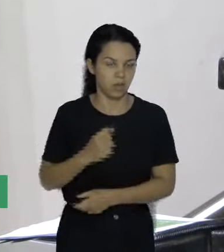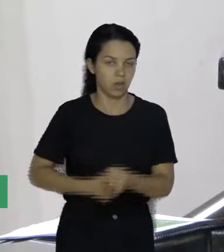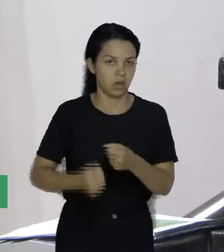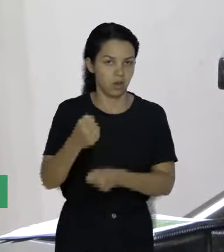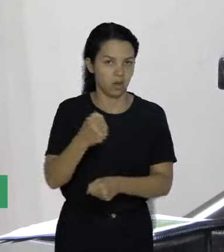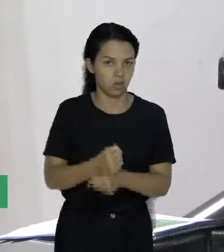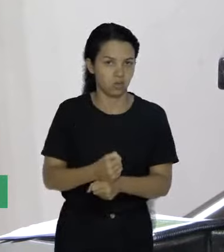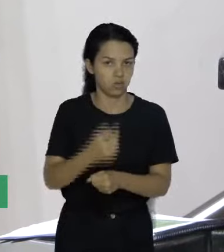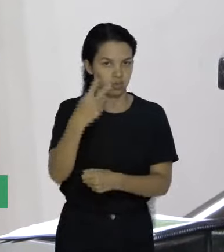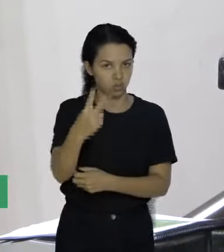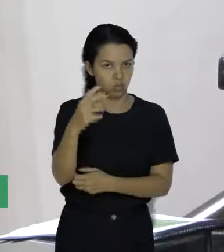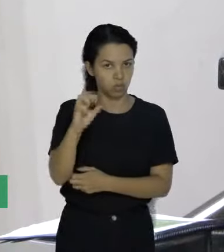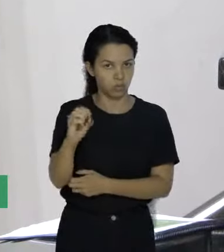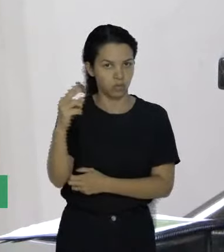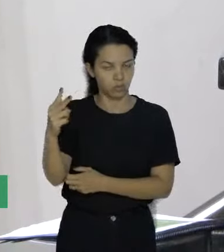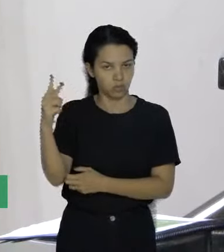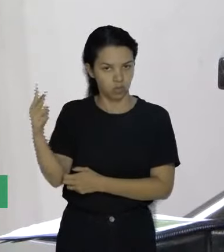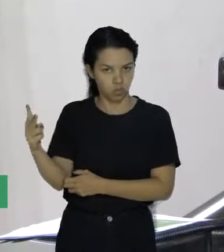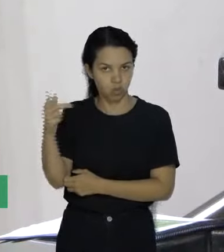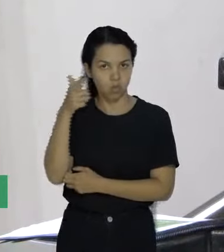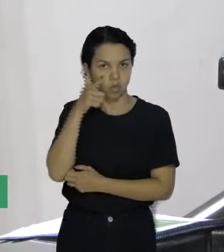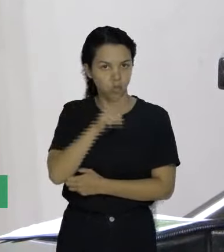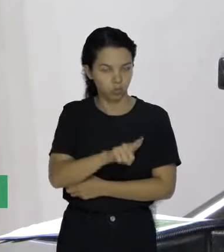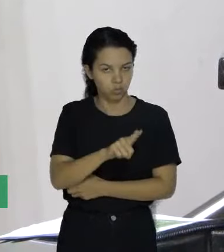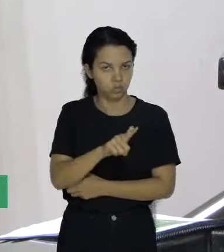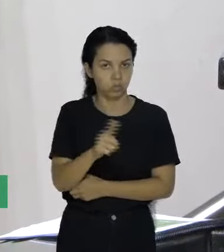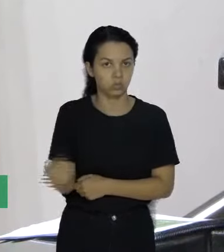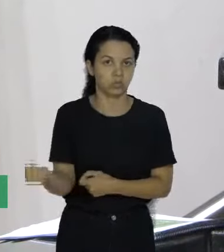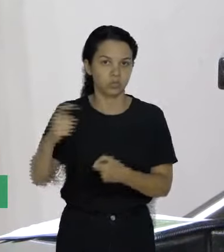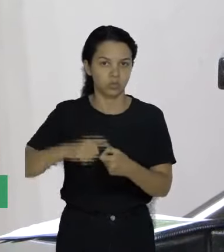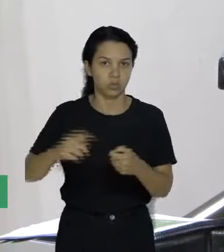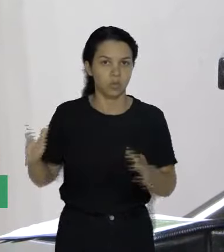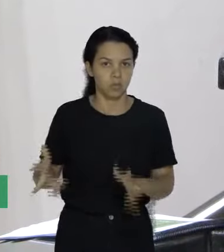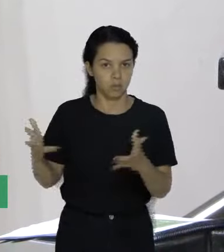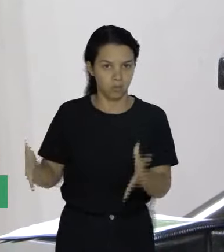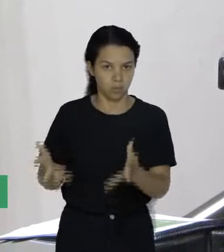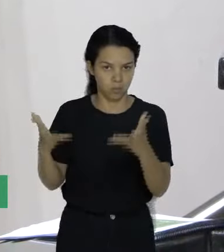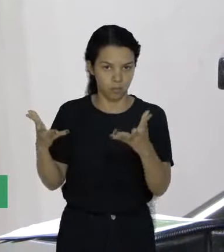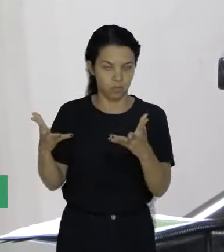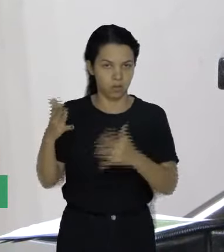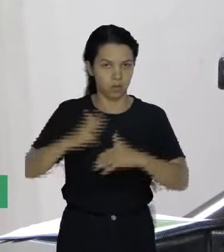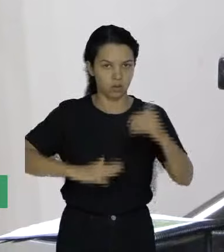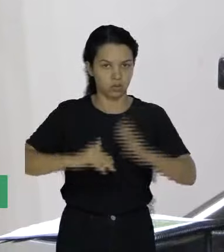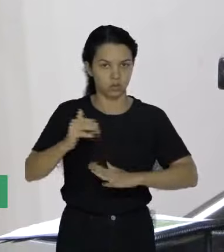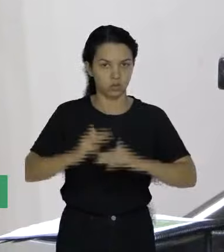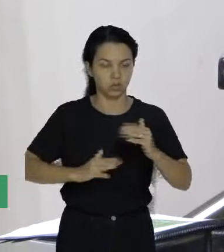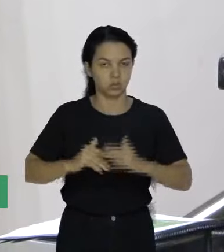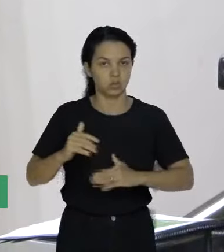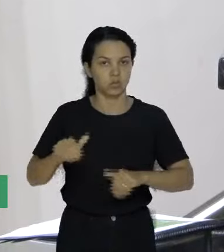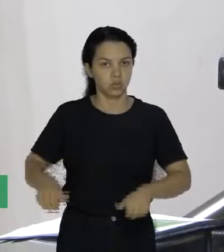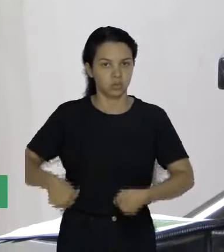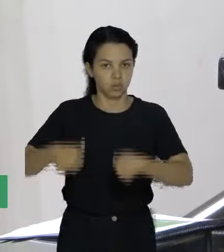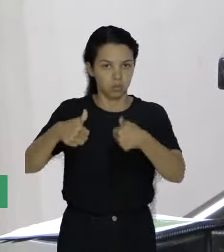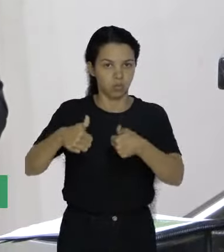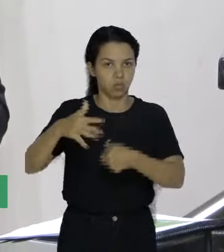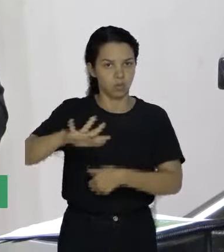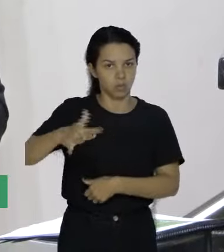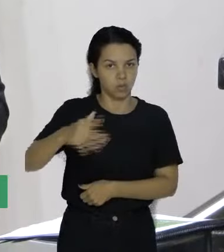ele recuperou promoveu ações de recuperação de aproximadamente